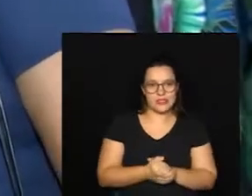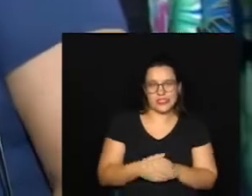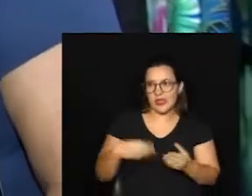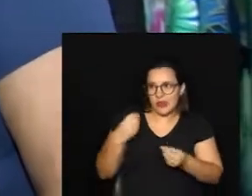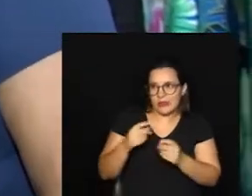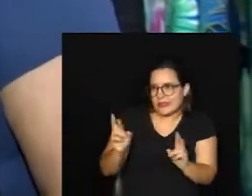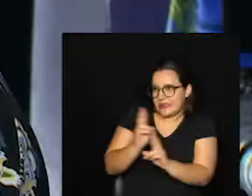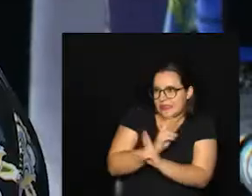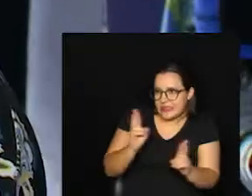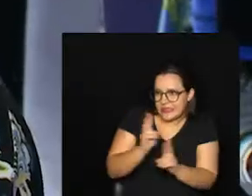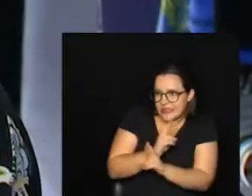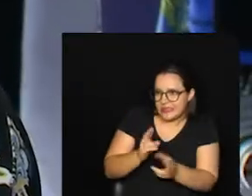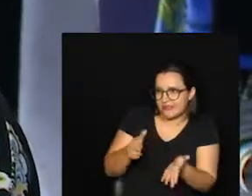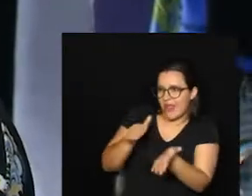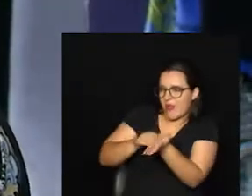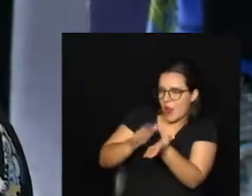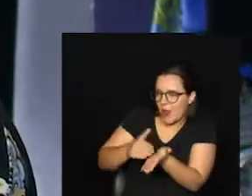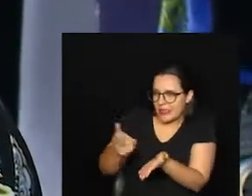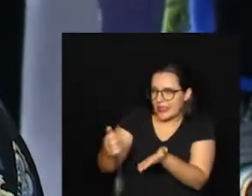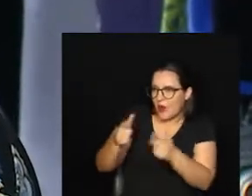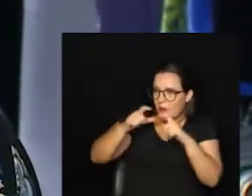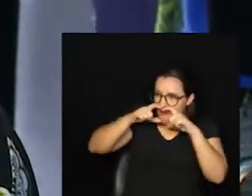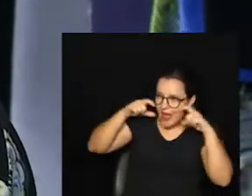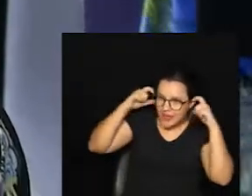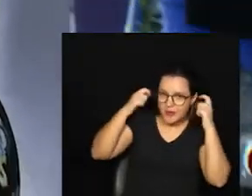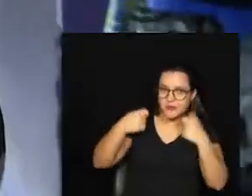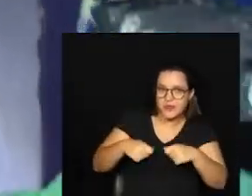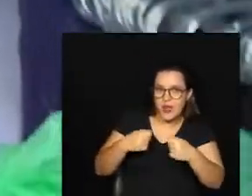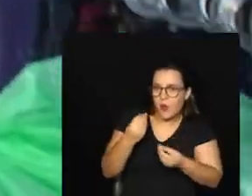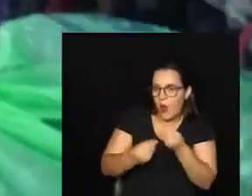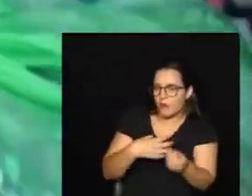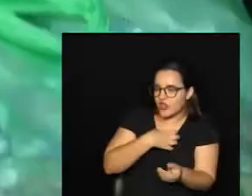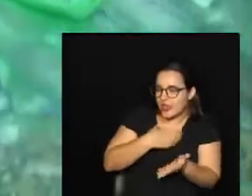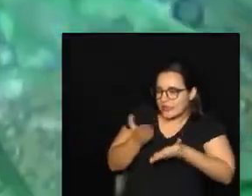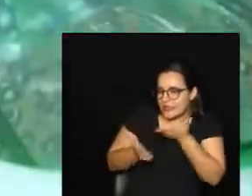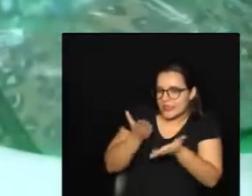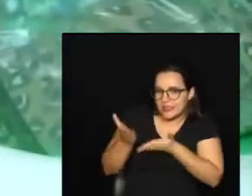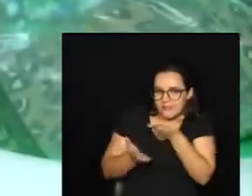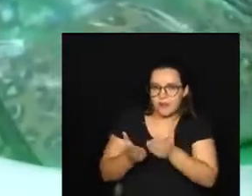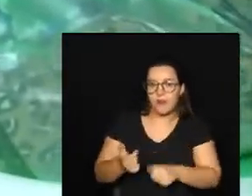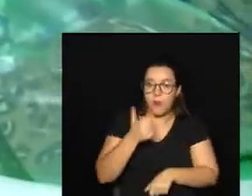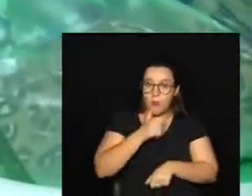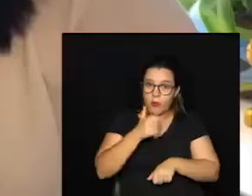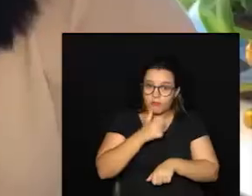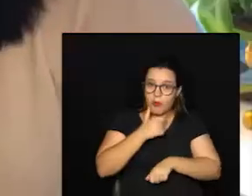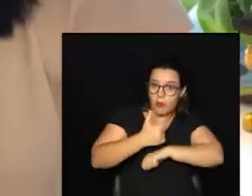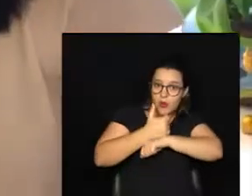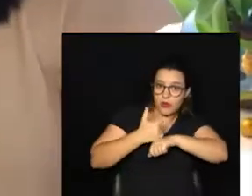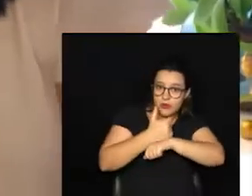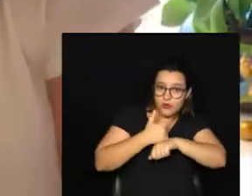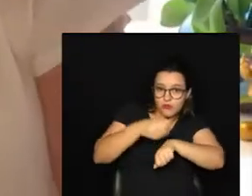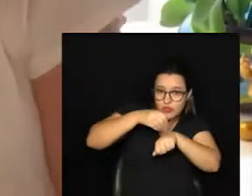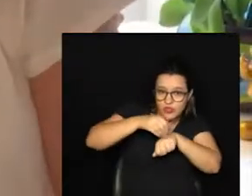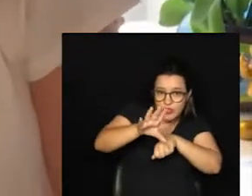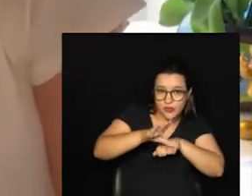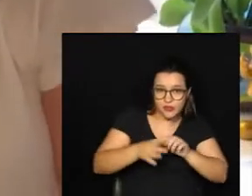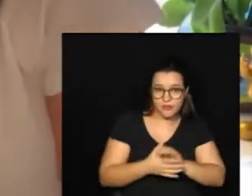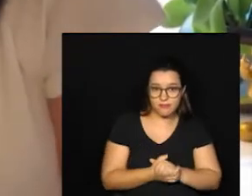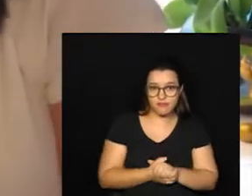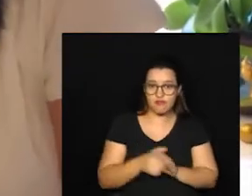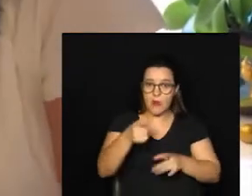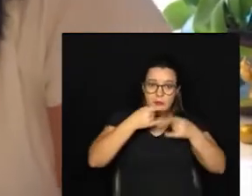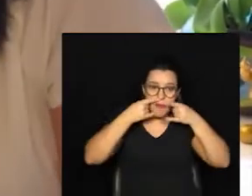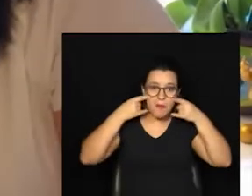na hora de cobrar para que os clientes usem máscara, essa especialista dá dicas. Tenham máscaras nas